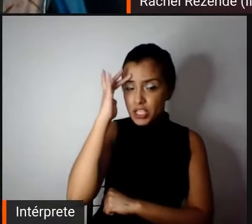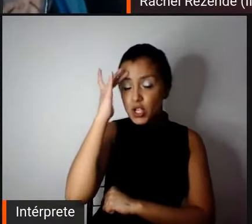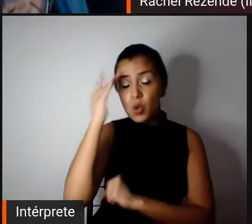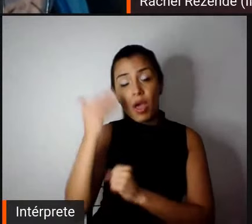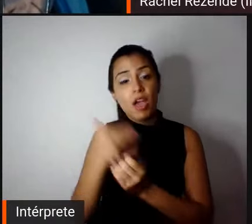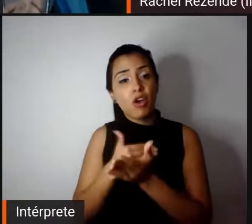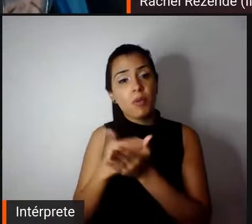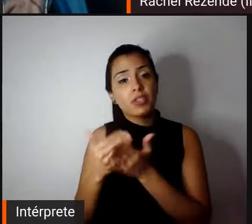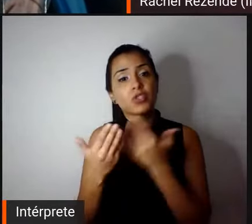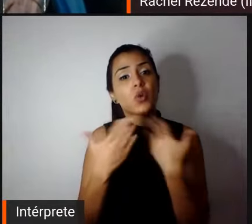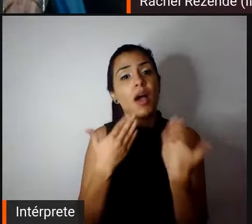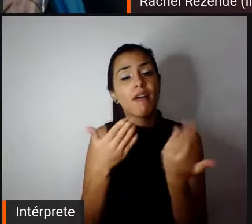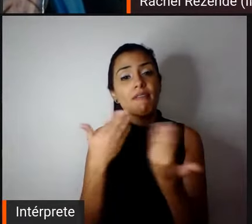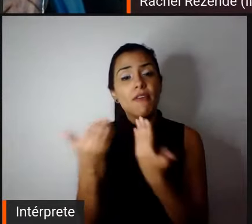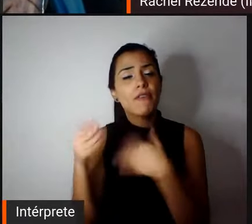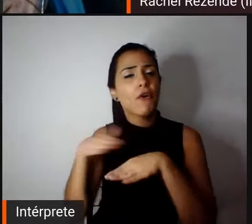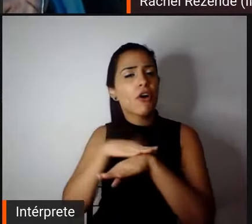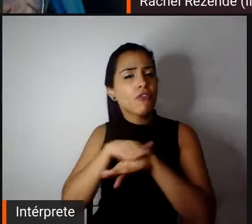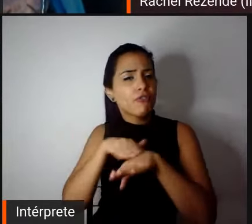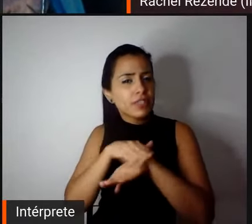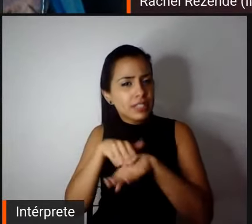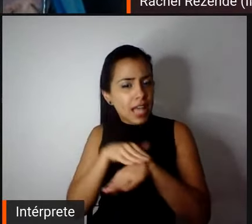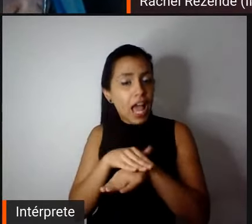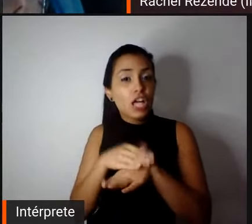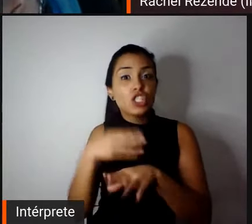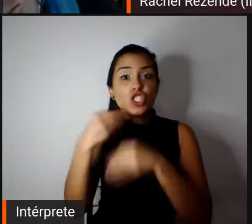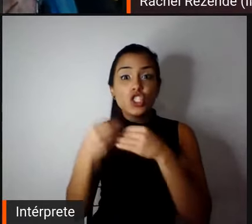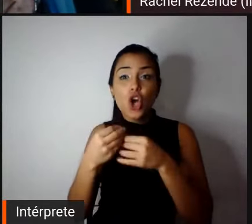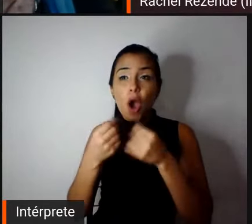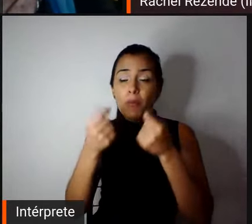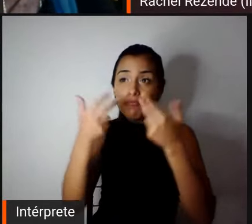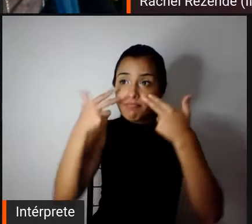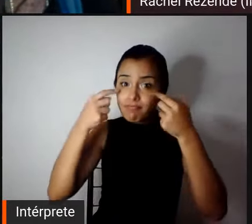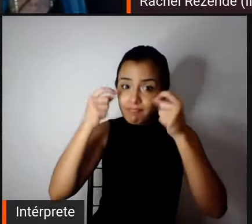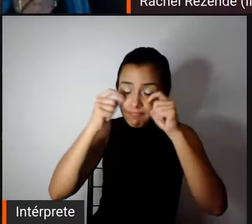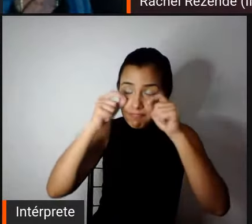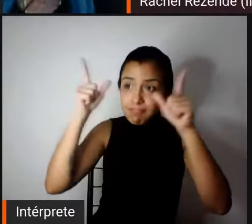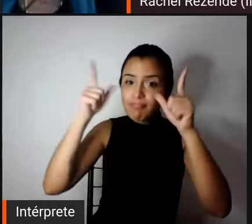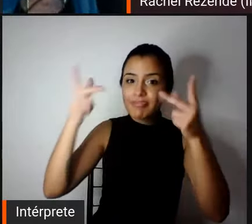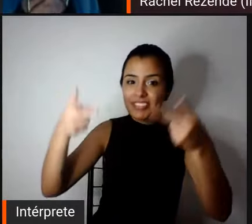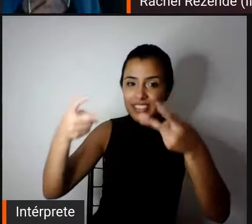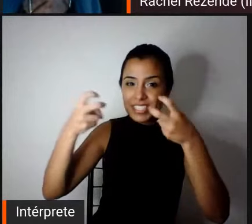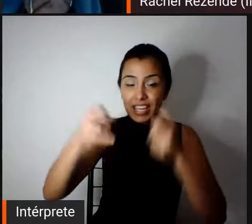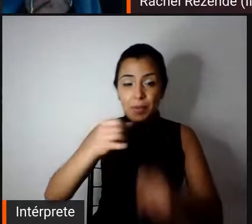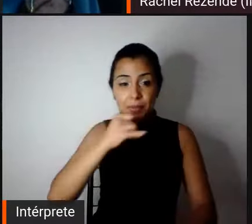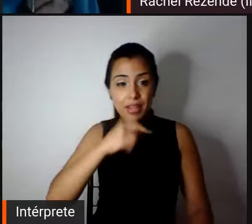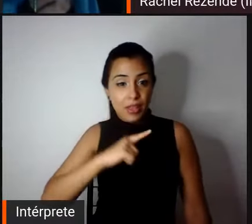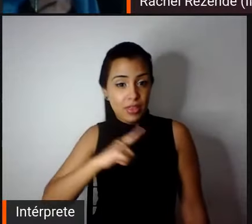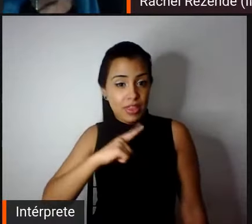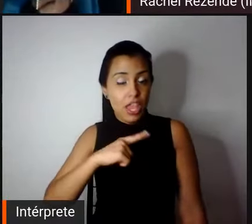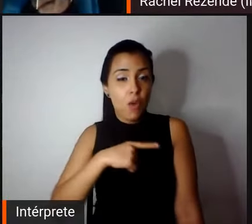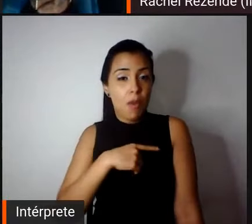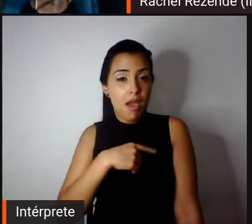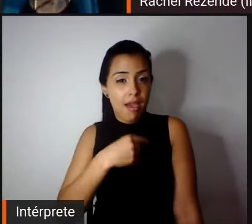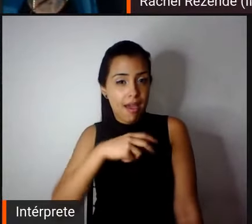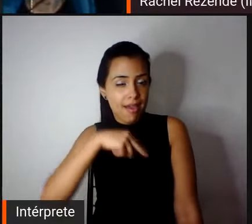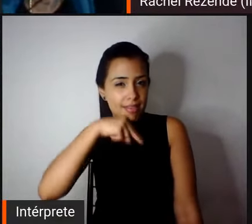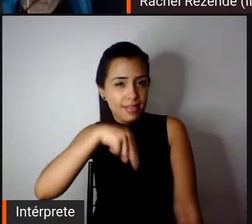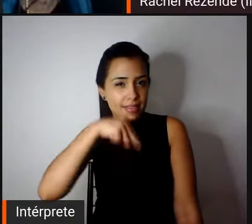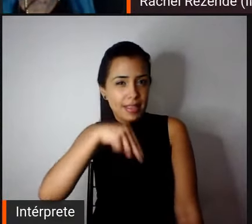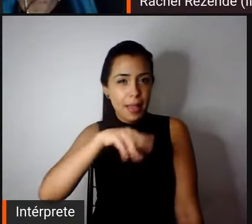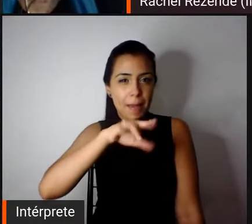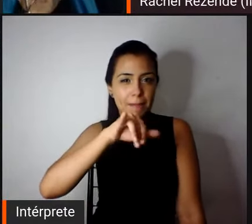de como abrir os olhos de criança, eu tenho uma bisneta, a Hannah, desta